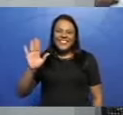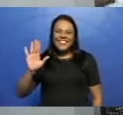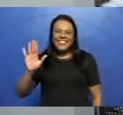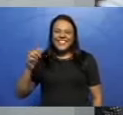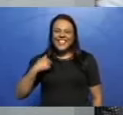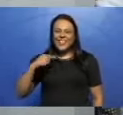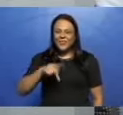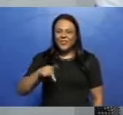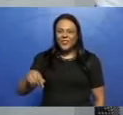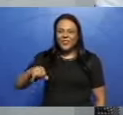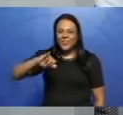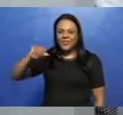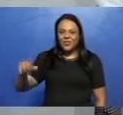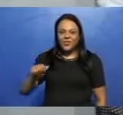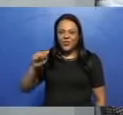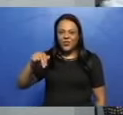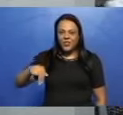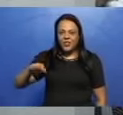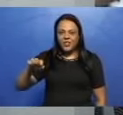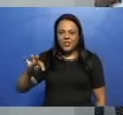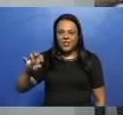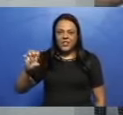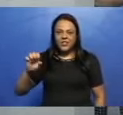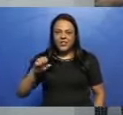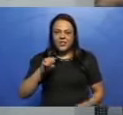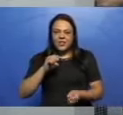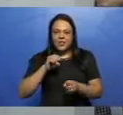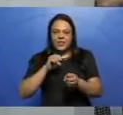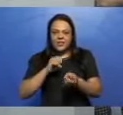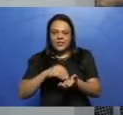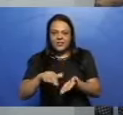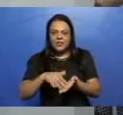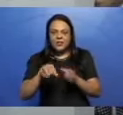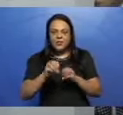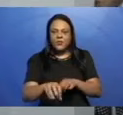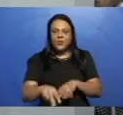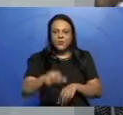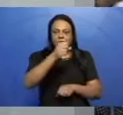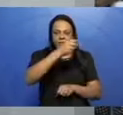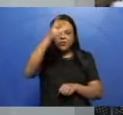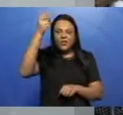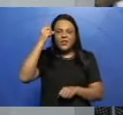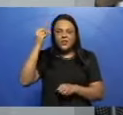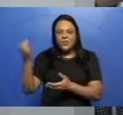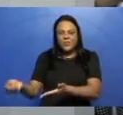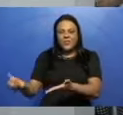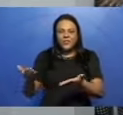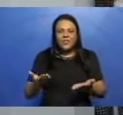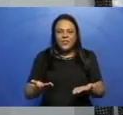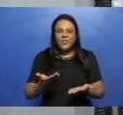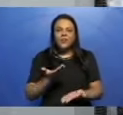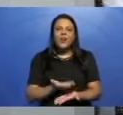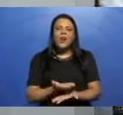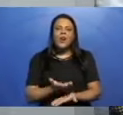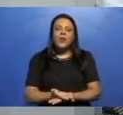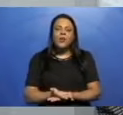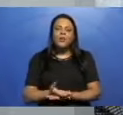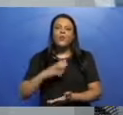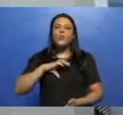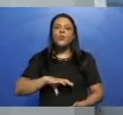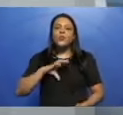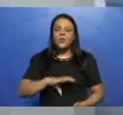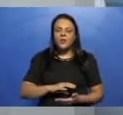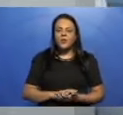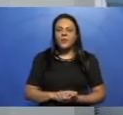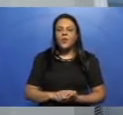Olá, sou a professora Janete, da Secretaria Municipal de Educação. Sejam bem-vindos para mais uma videoaula. Hoje nós vamos fazer